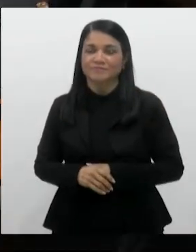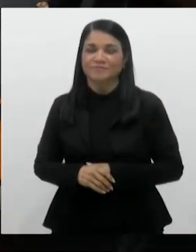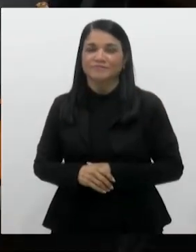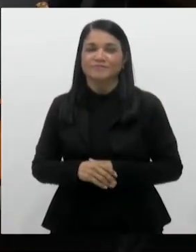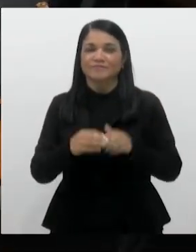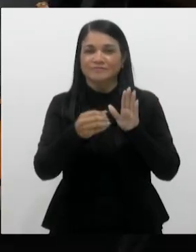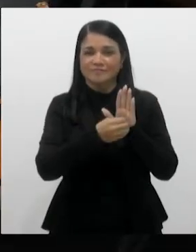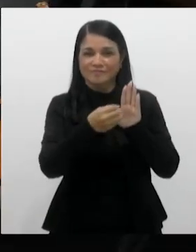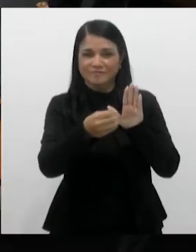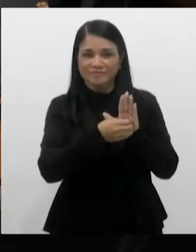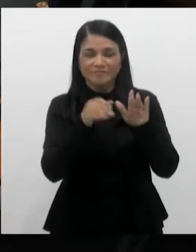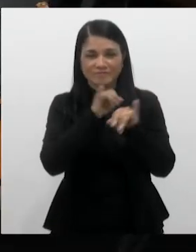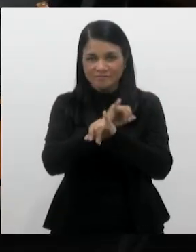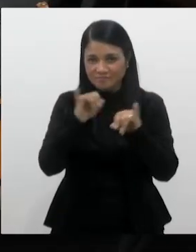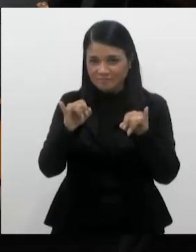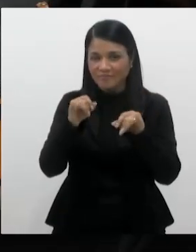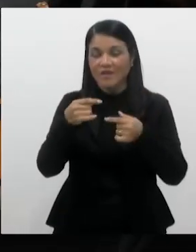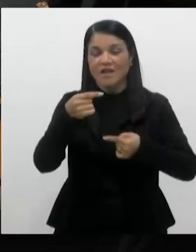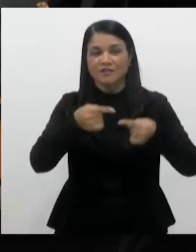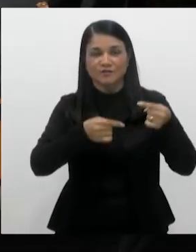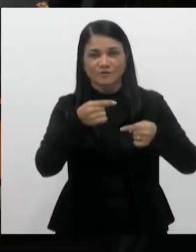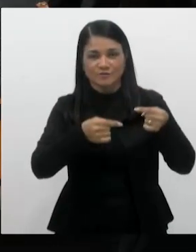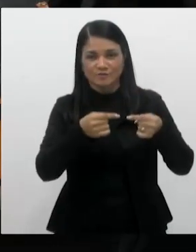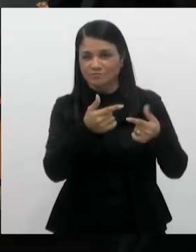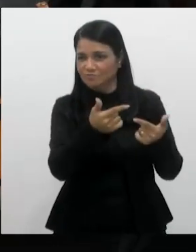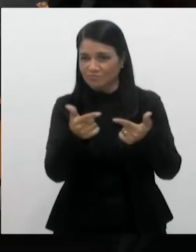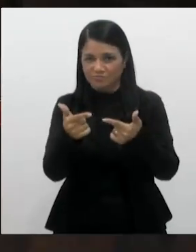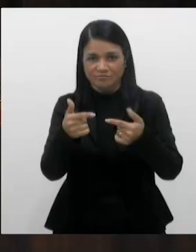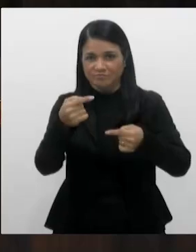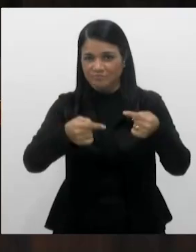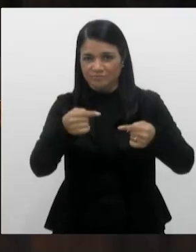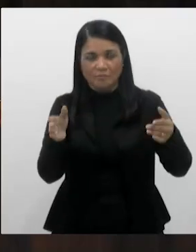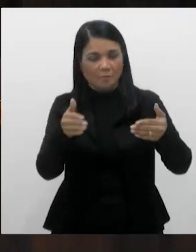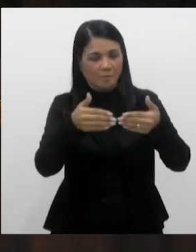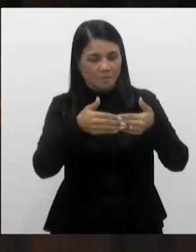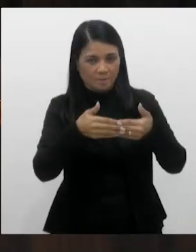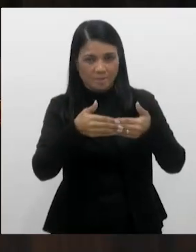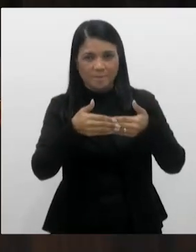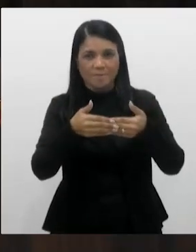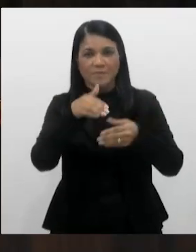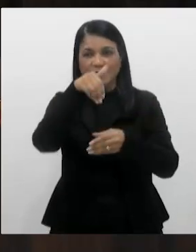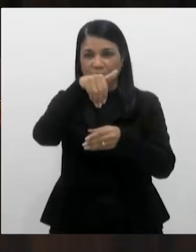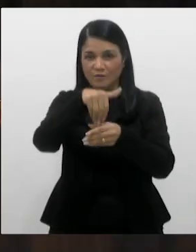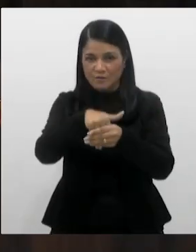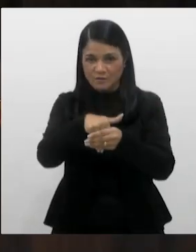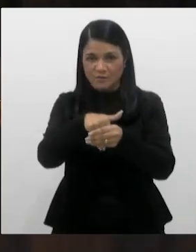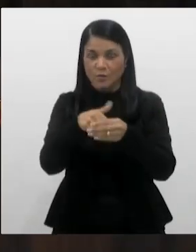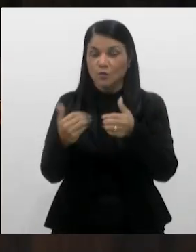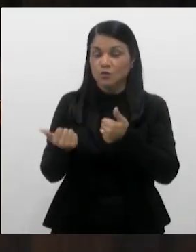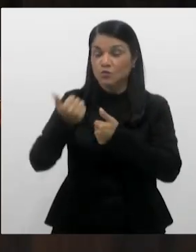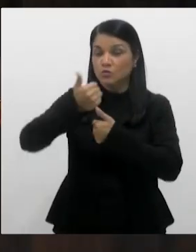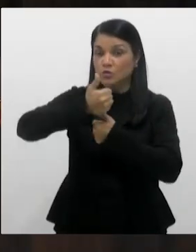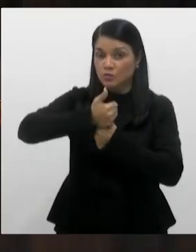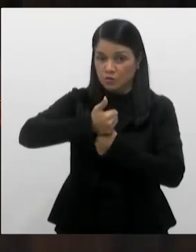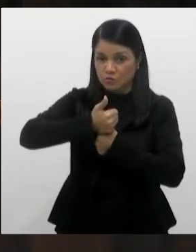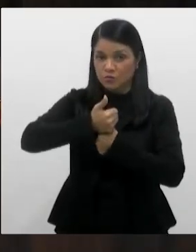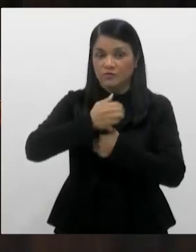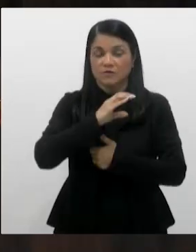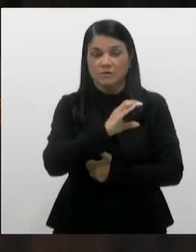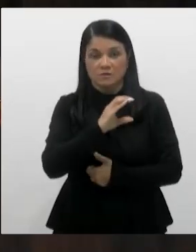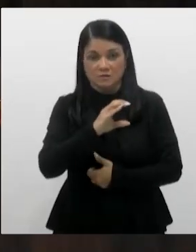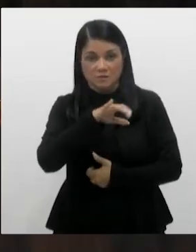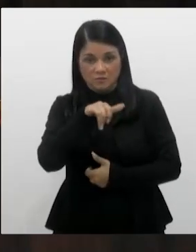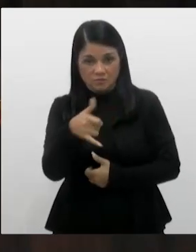os pareceres emitidos em discussão, não havendo quem queira discutir, encerrada a discussão. Em votação, substitutivo da